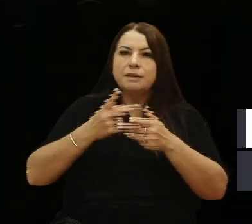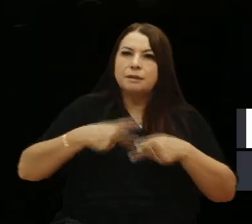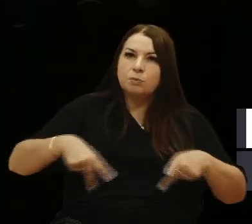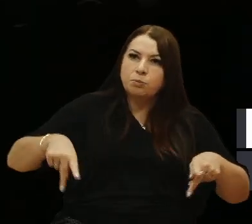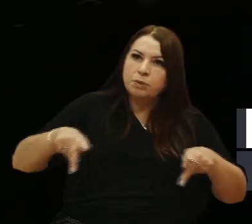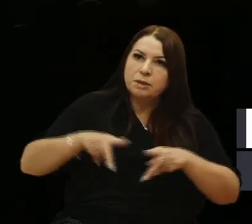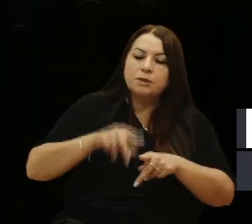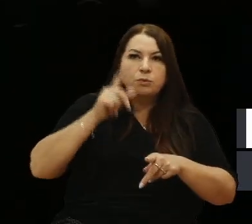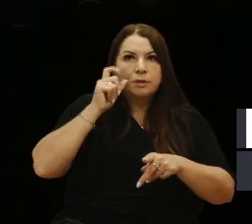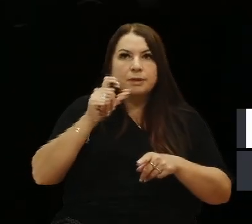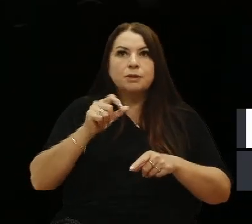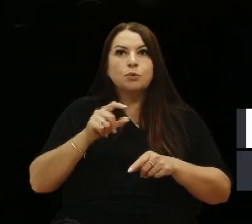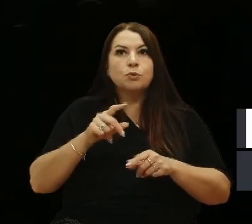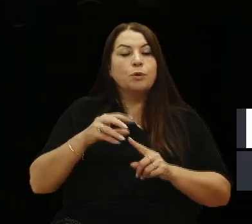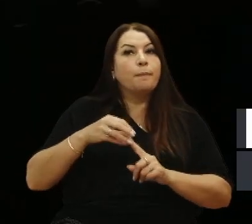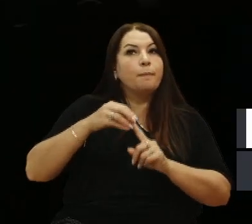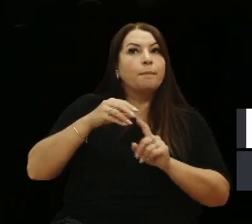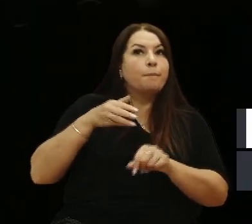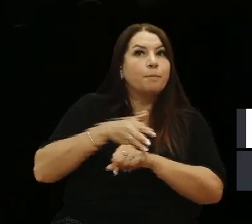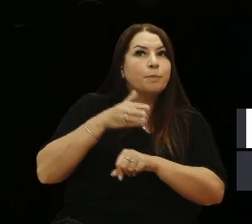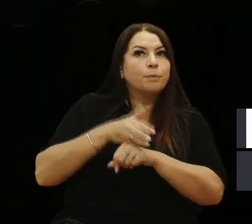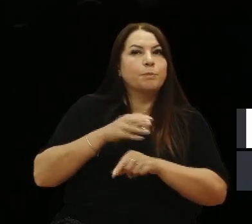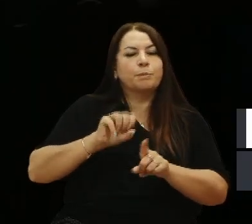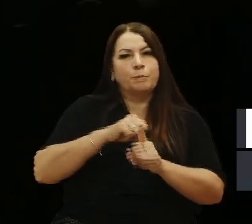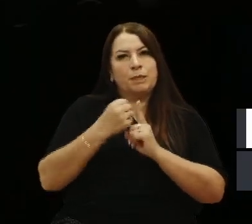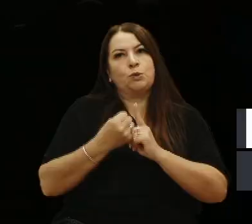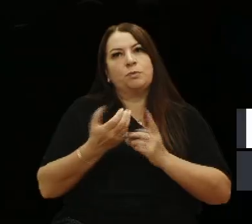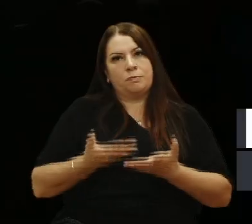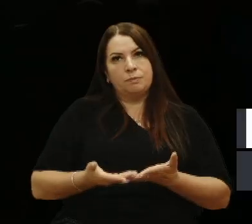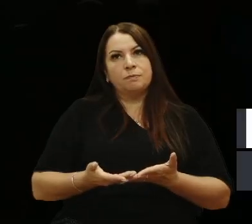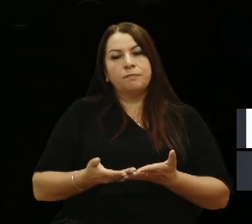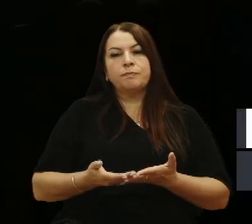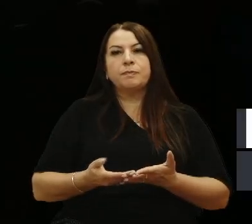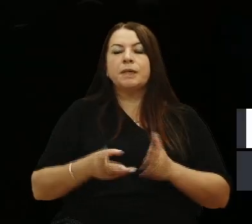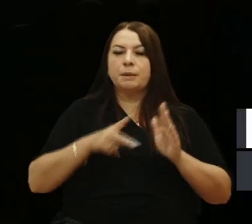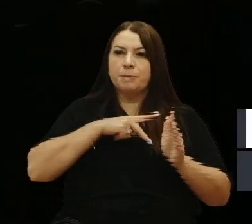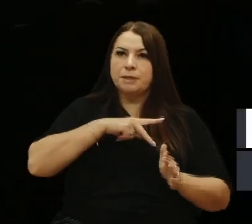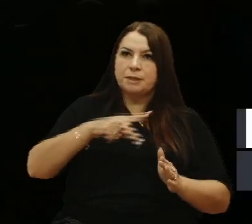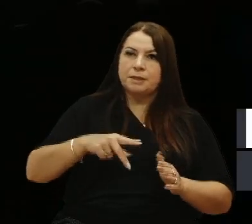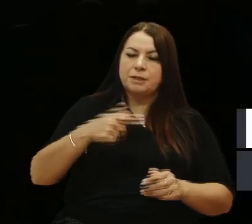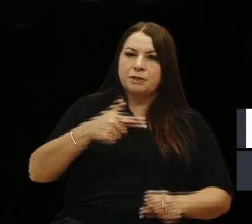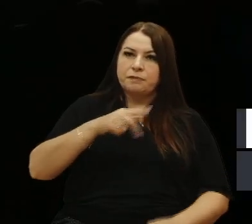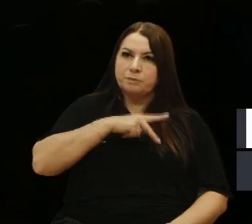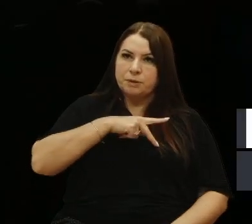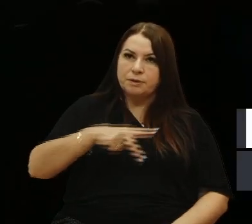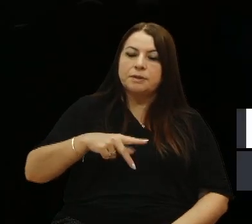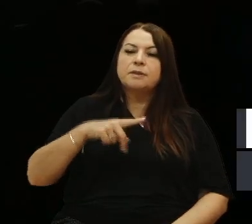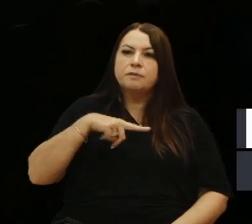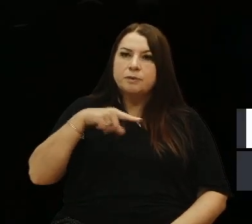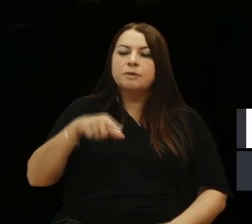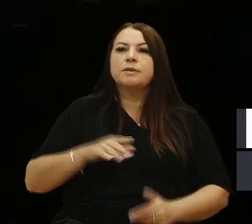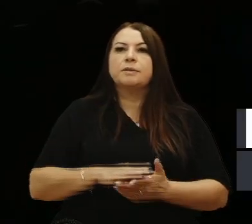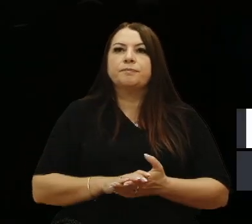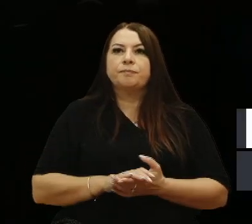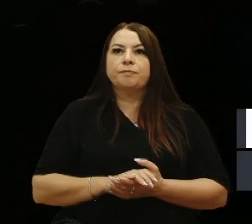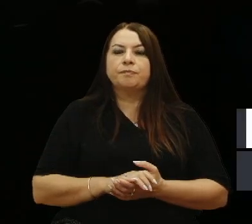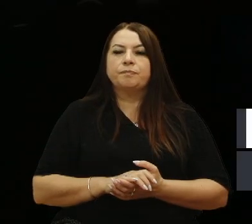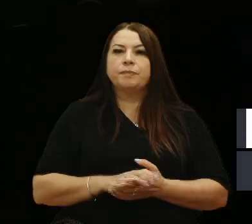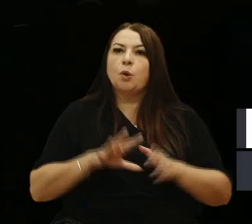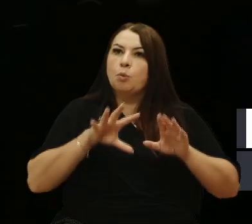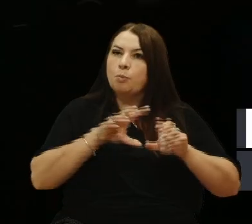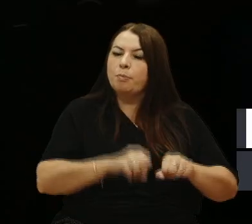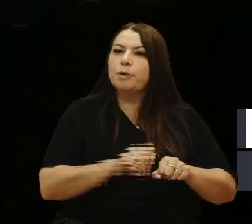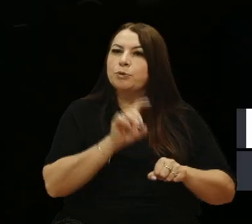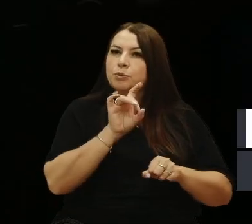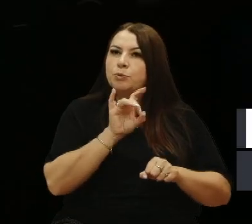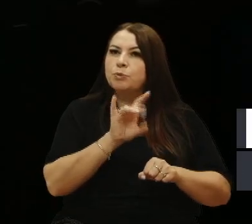população, quando nós priorizamos a participação social. É que a presidência e a vice-presidência vão ser ocupadas